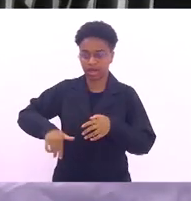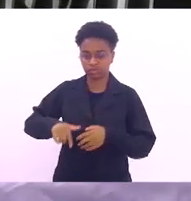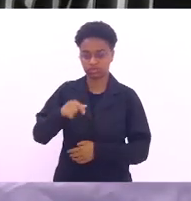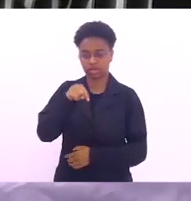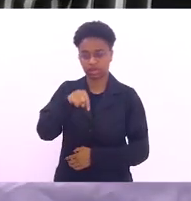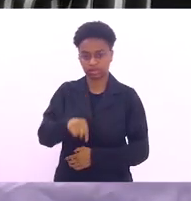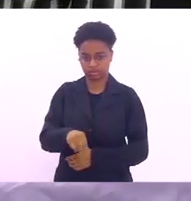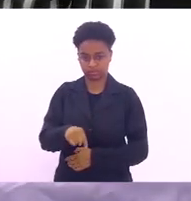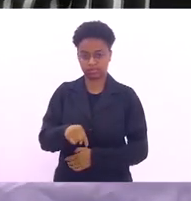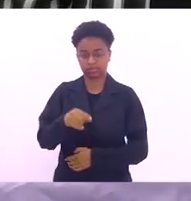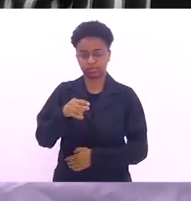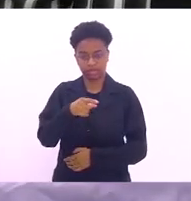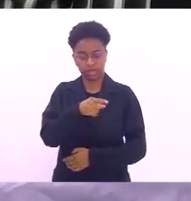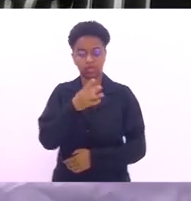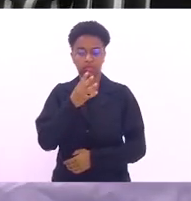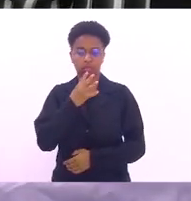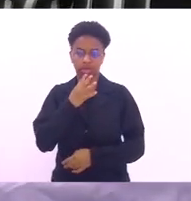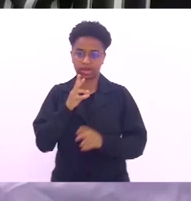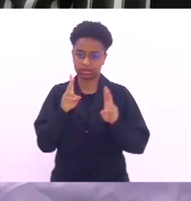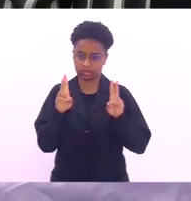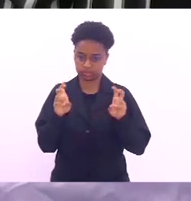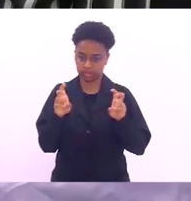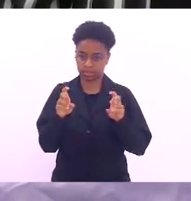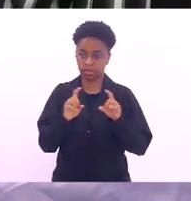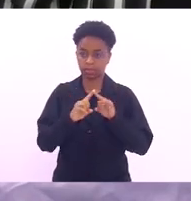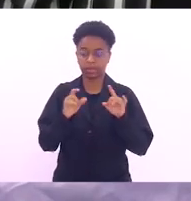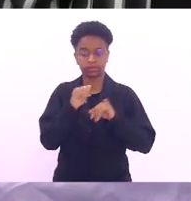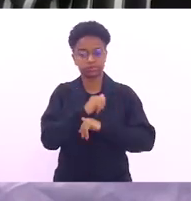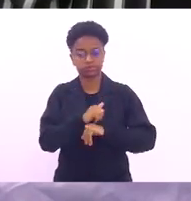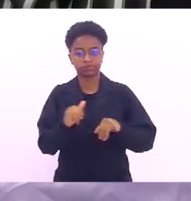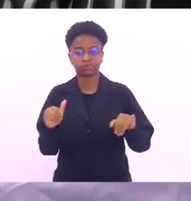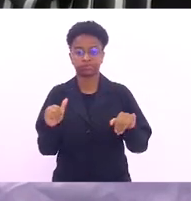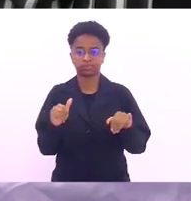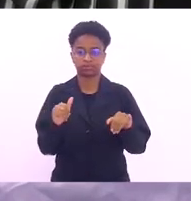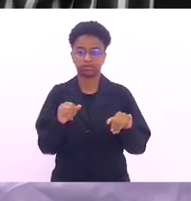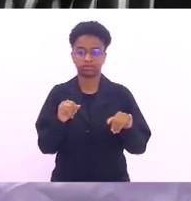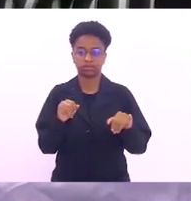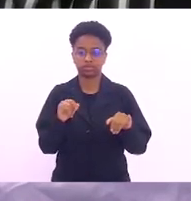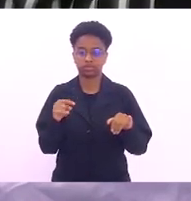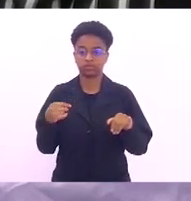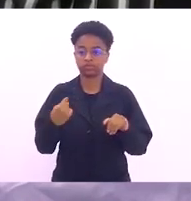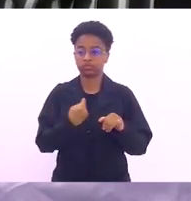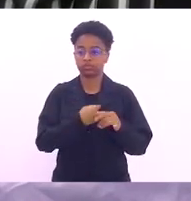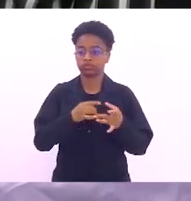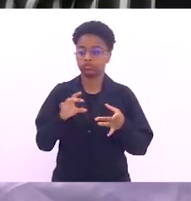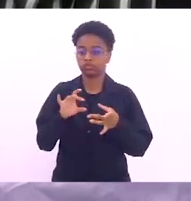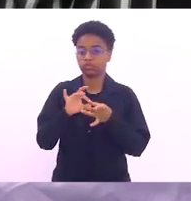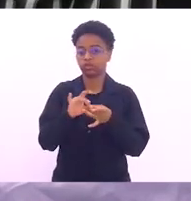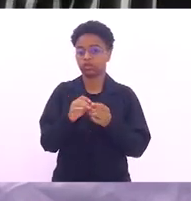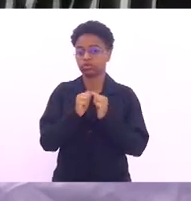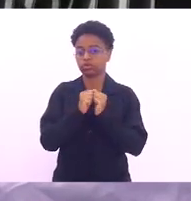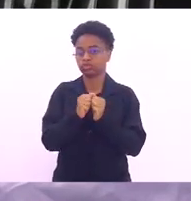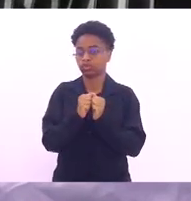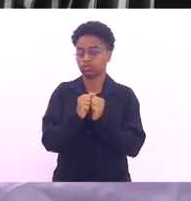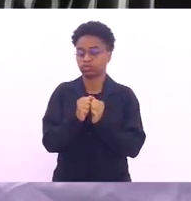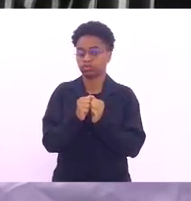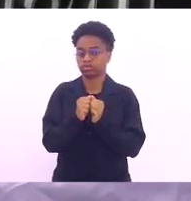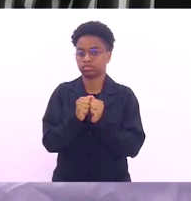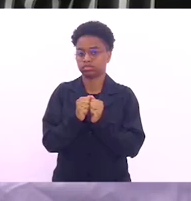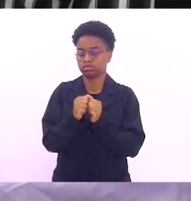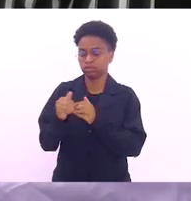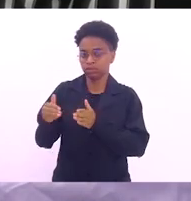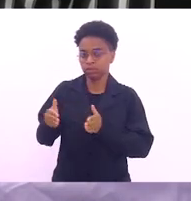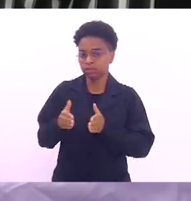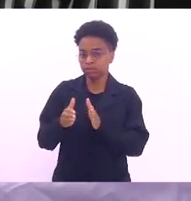vez conhecedoras do assunto dizer que nós estamos juntas nessa caminhada que